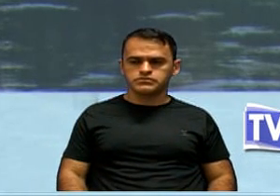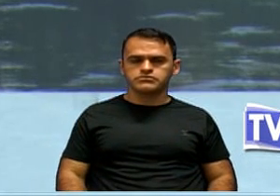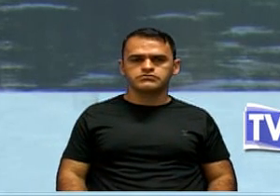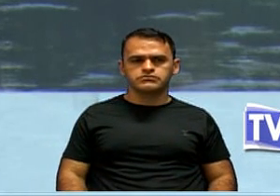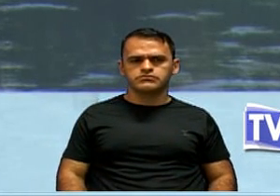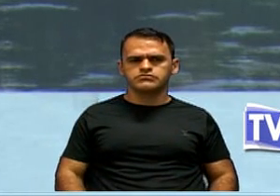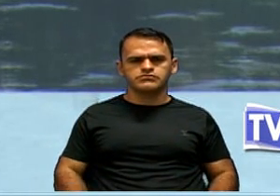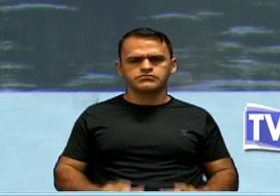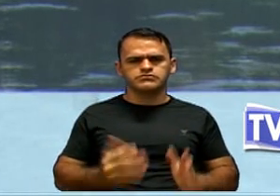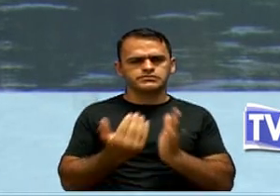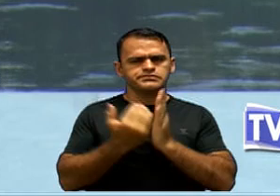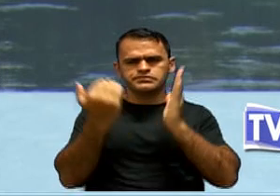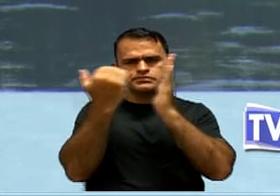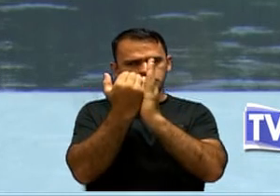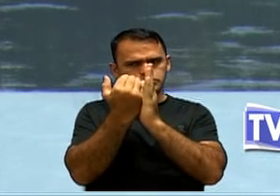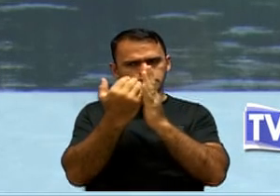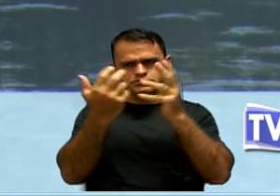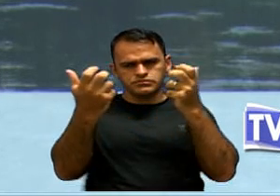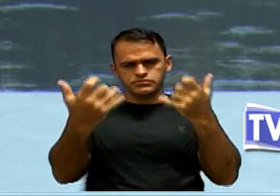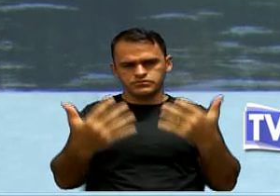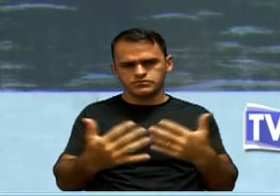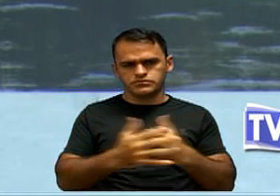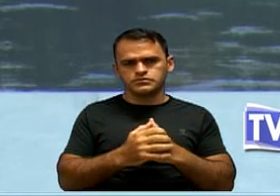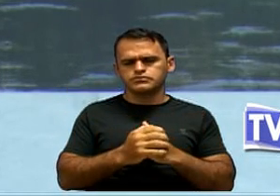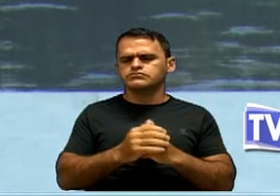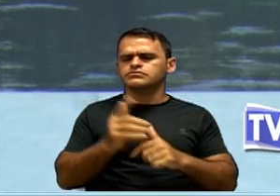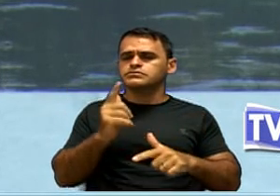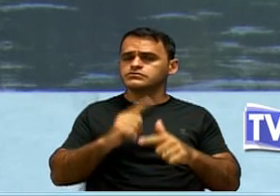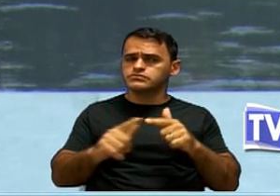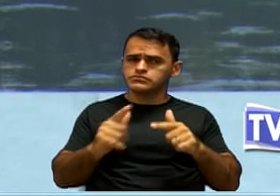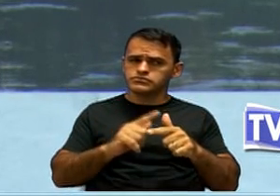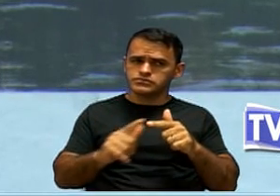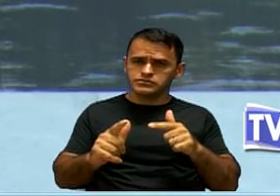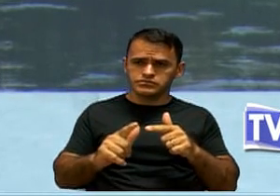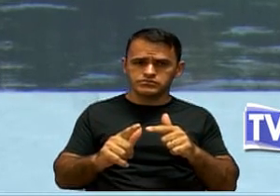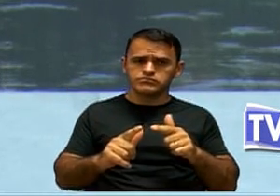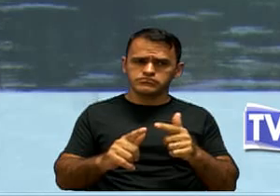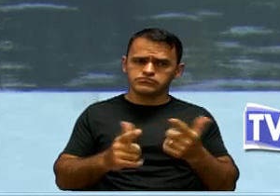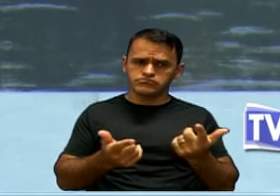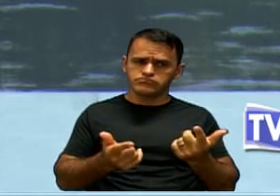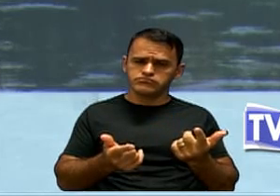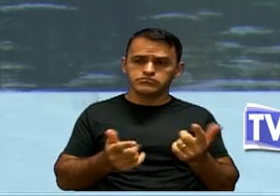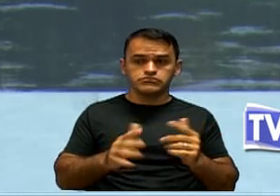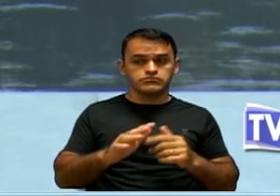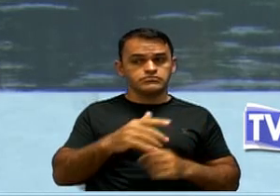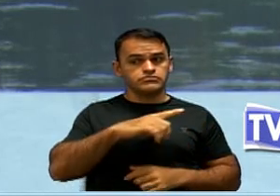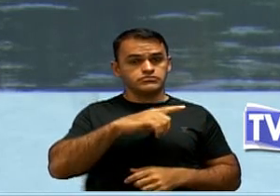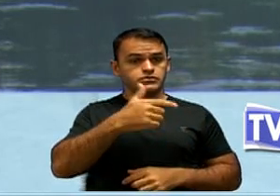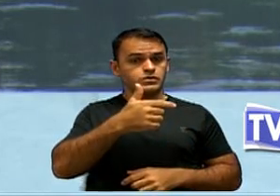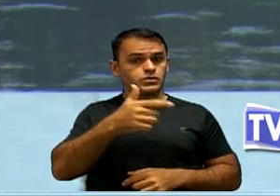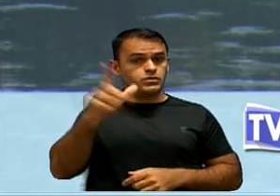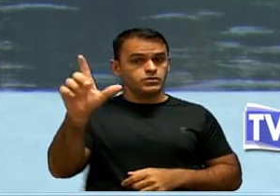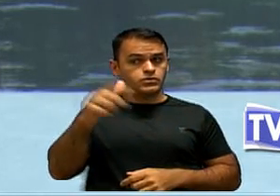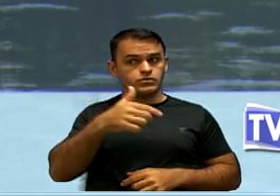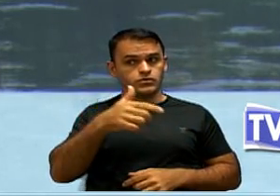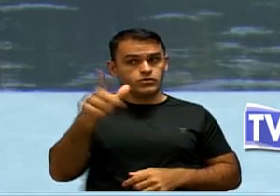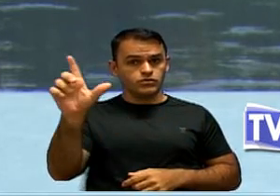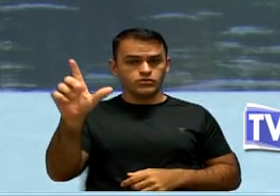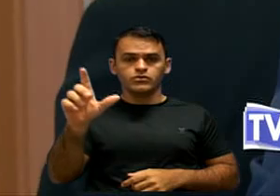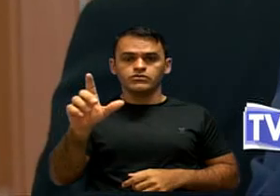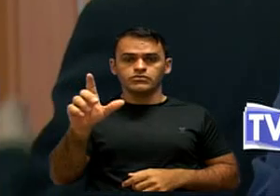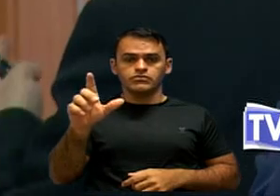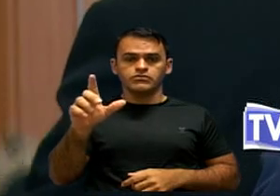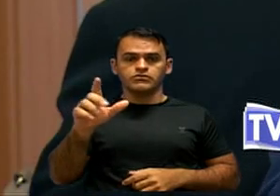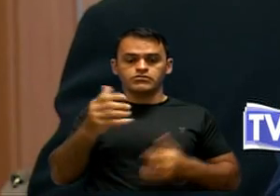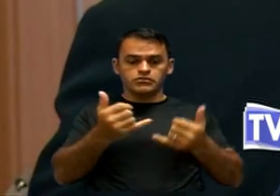Só complementar que o problema é este, mas a gente não pode esquecer a outra ponta da corda, que são os receptadores, né?